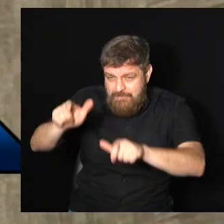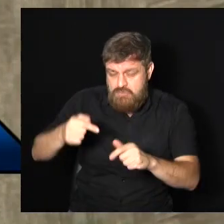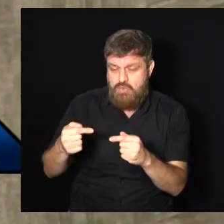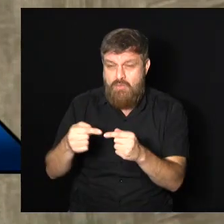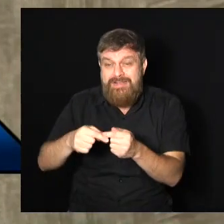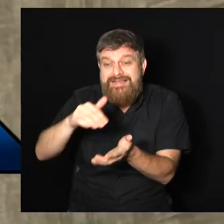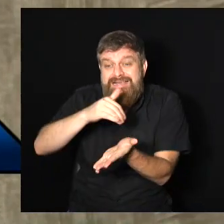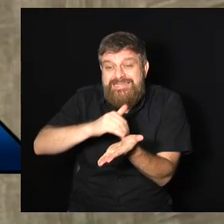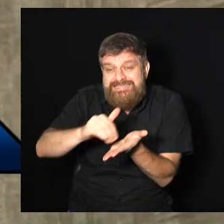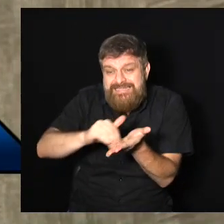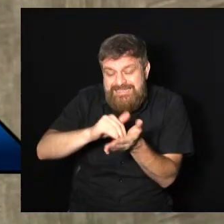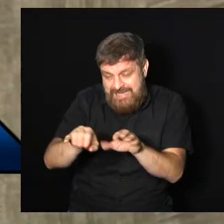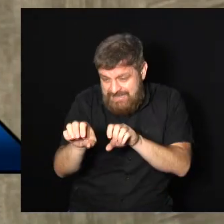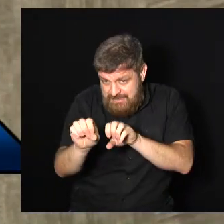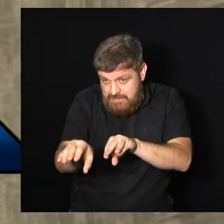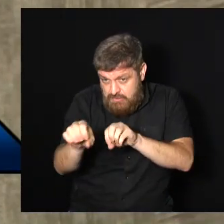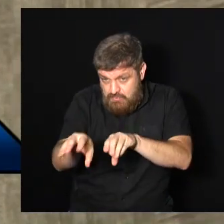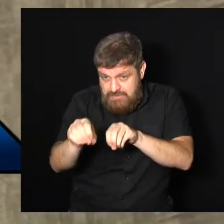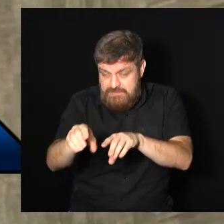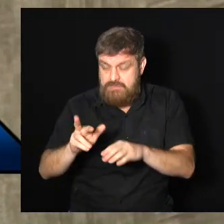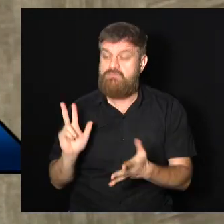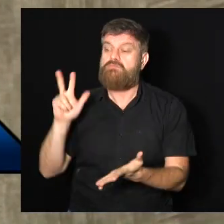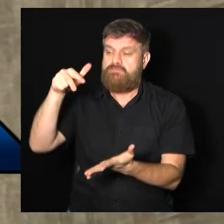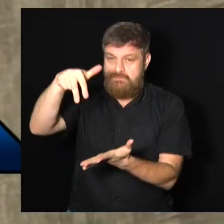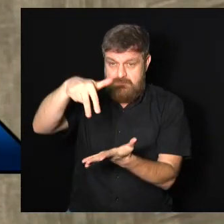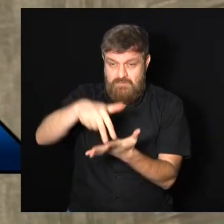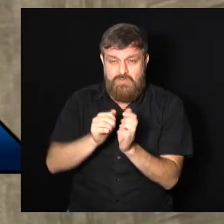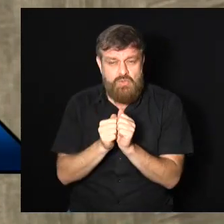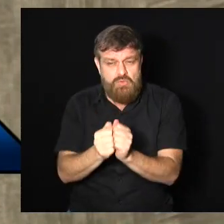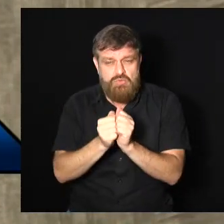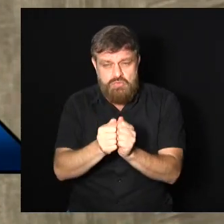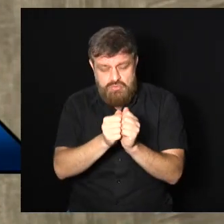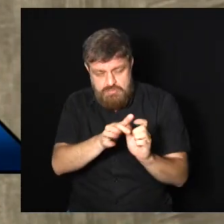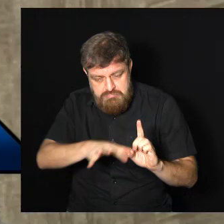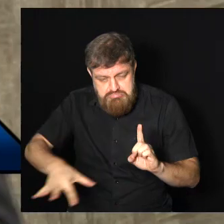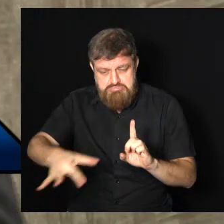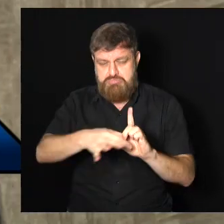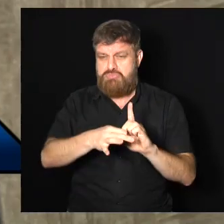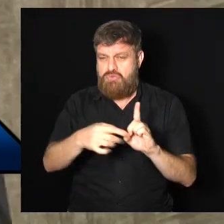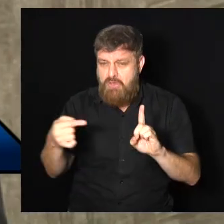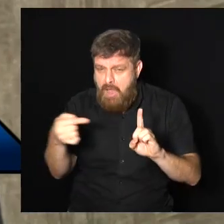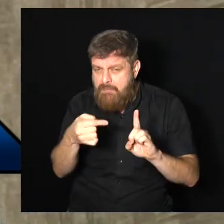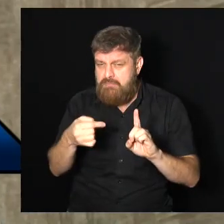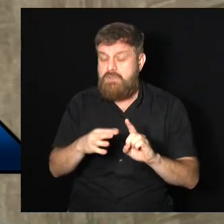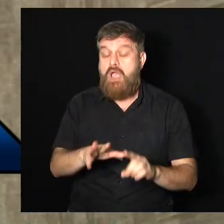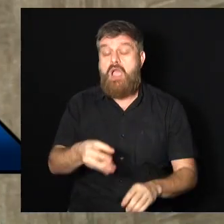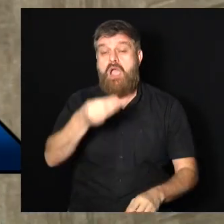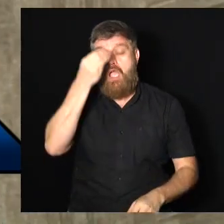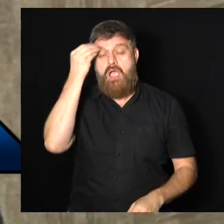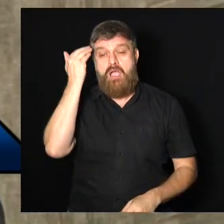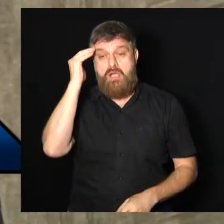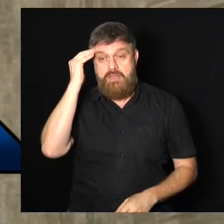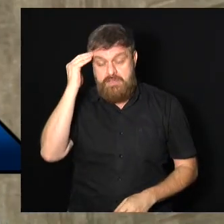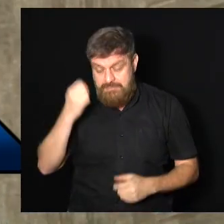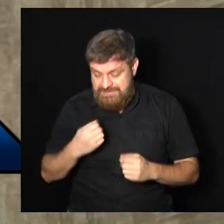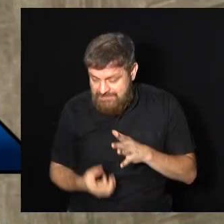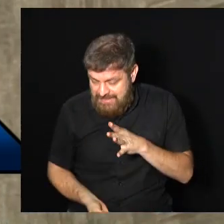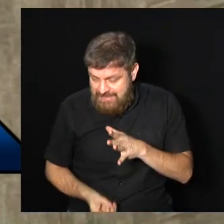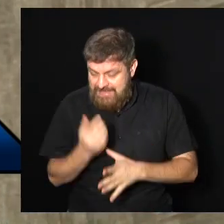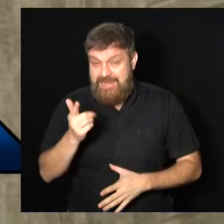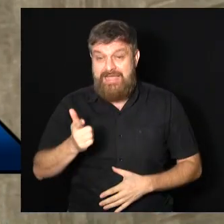Secretaria de Educação para participar também conosco e nos fez ter um entendimento da necessidade de ter